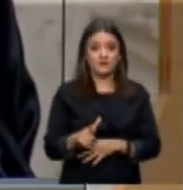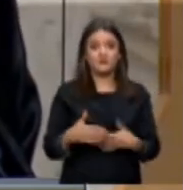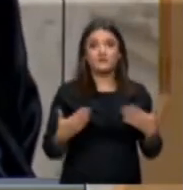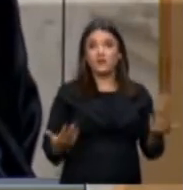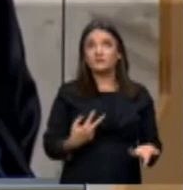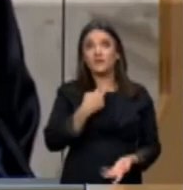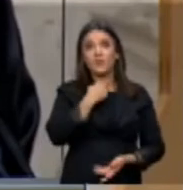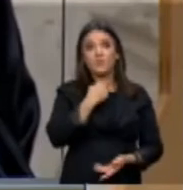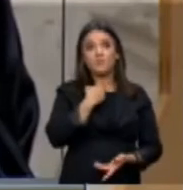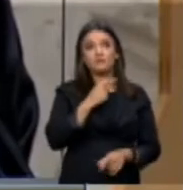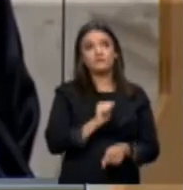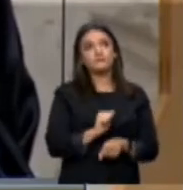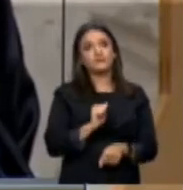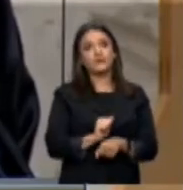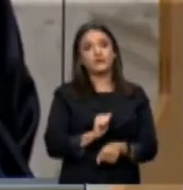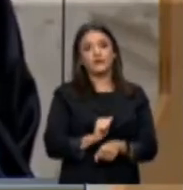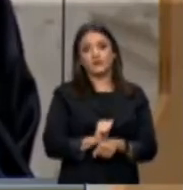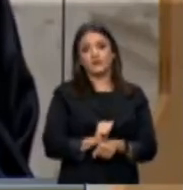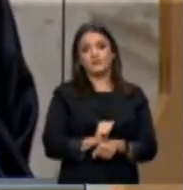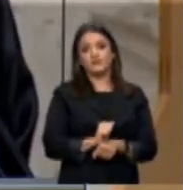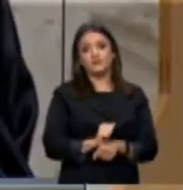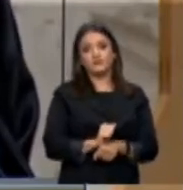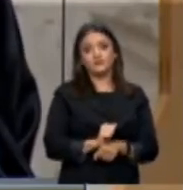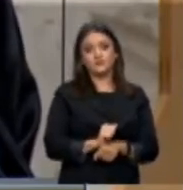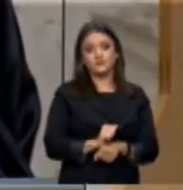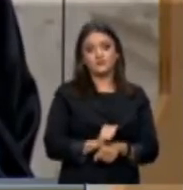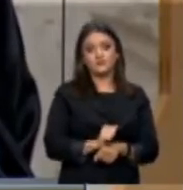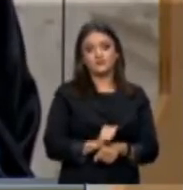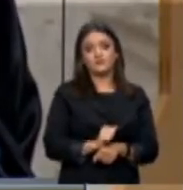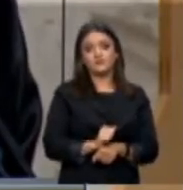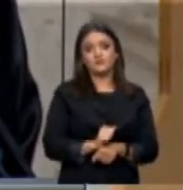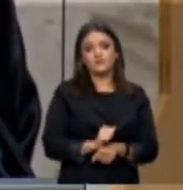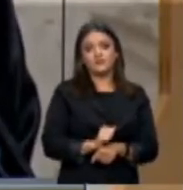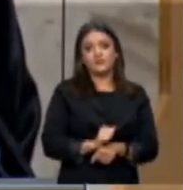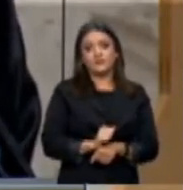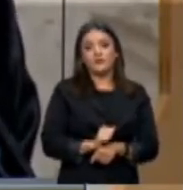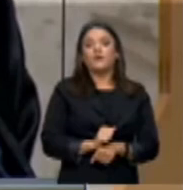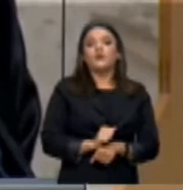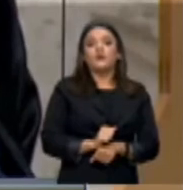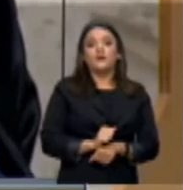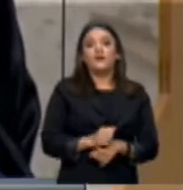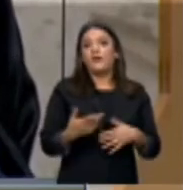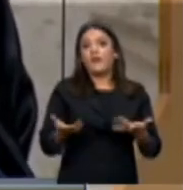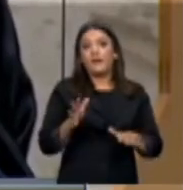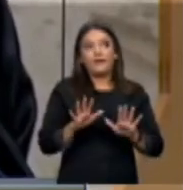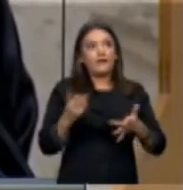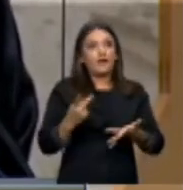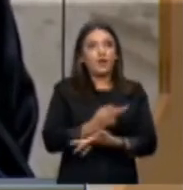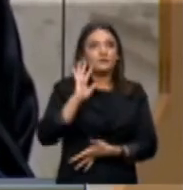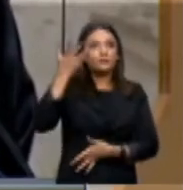ficar à mercê de uma área que seja a perda do prazo de 2